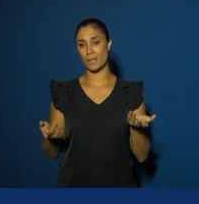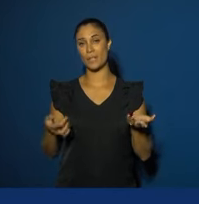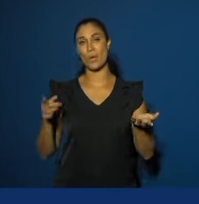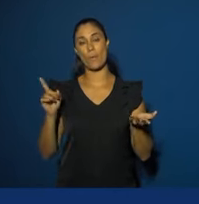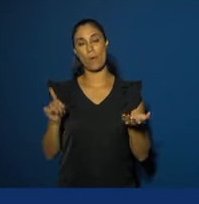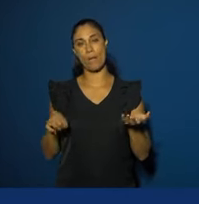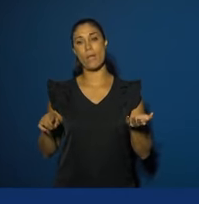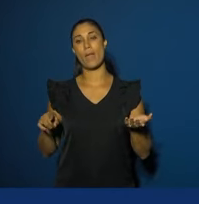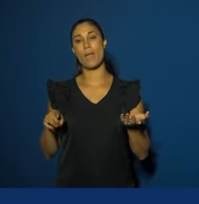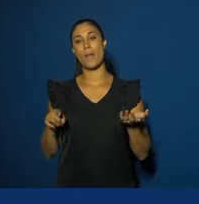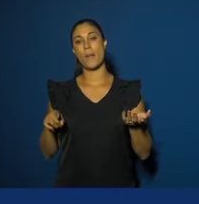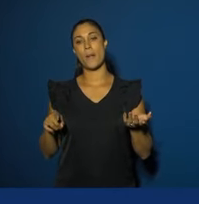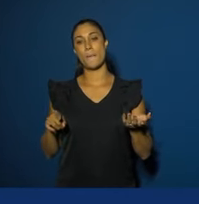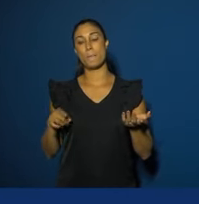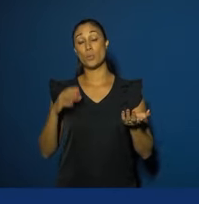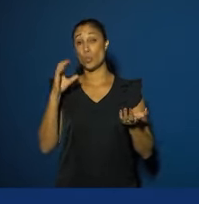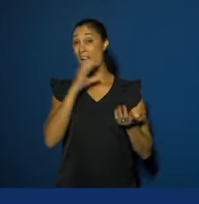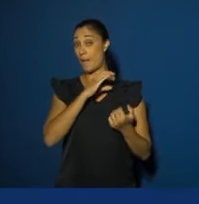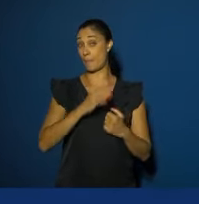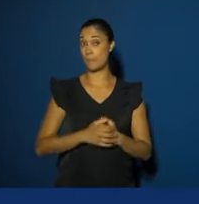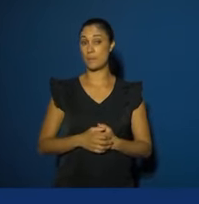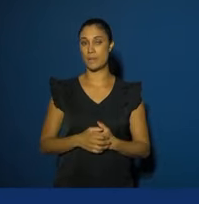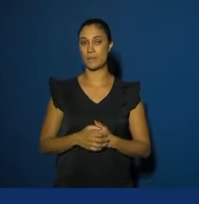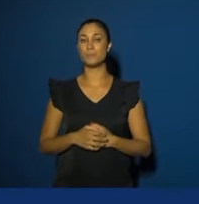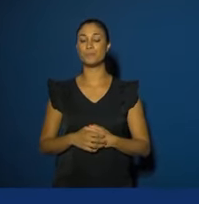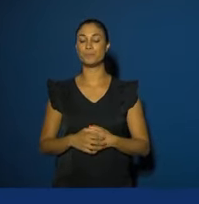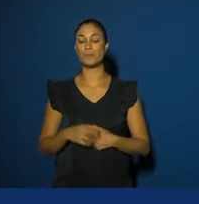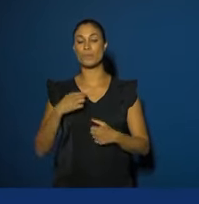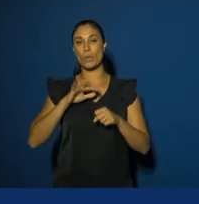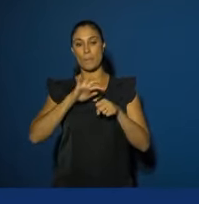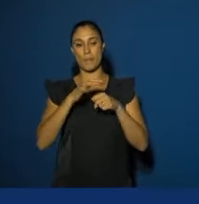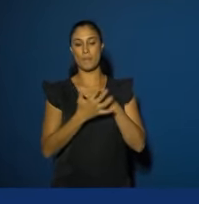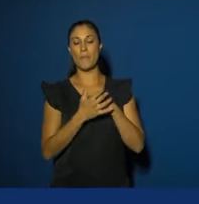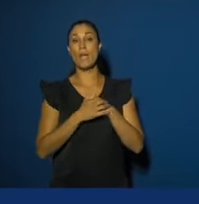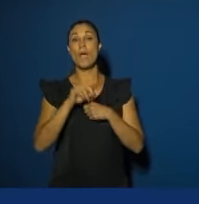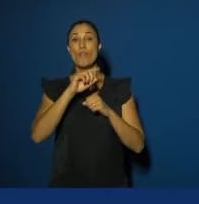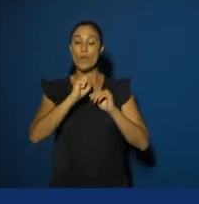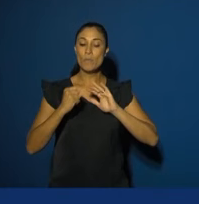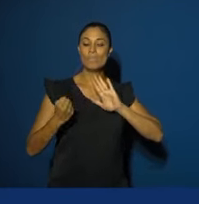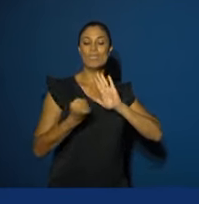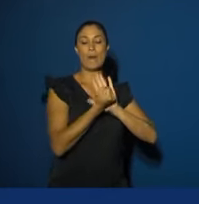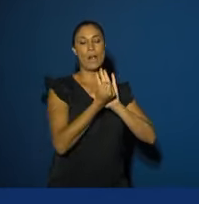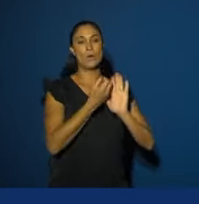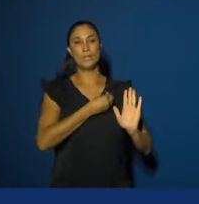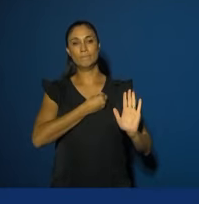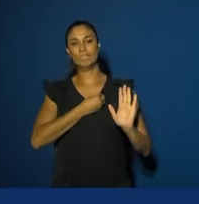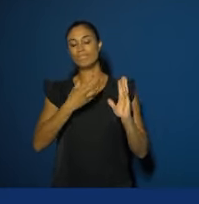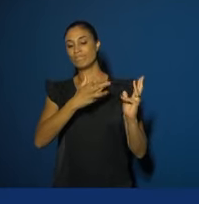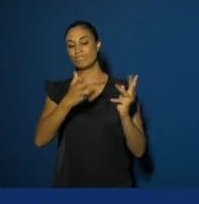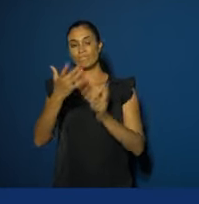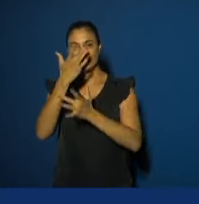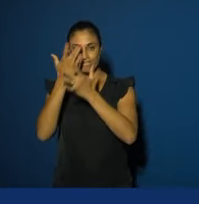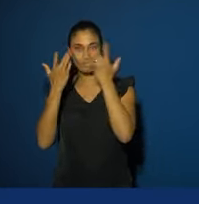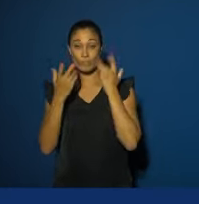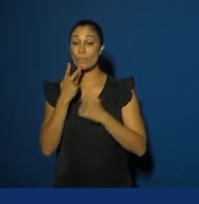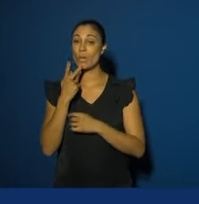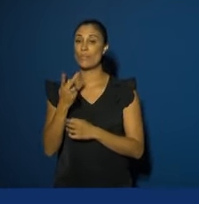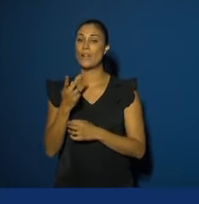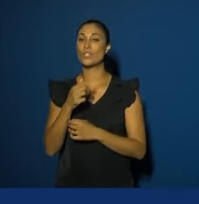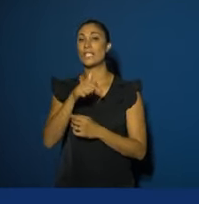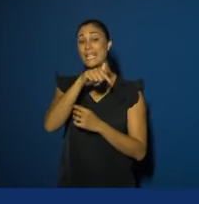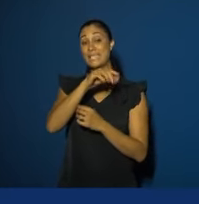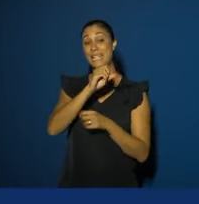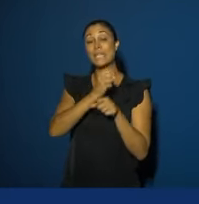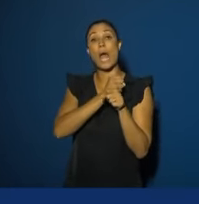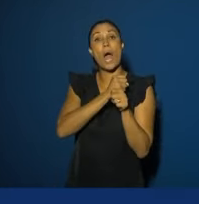coisa muito muito muito rápida foi foi a pandemia a pandemia é um Marco na vida de todo mundo né Gente eu falo que só daqui